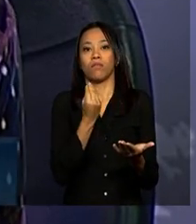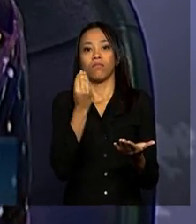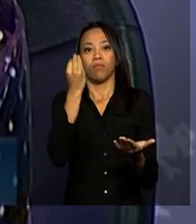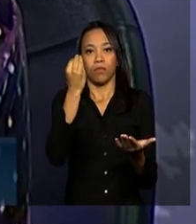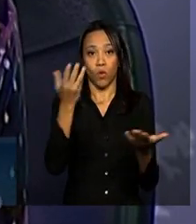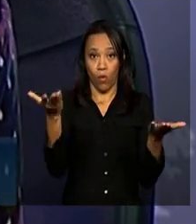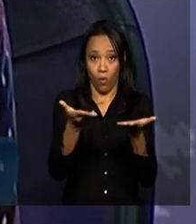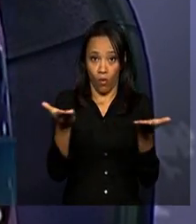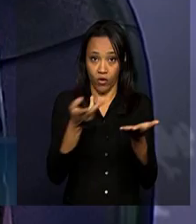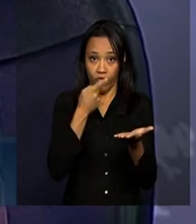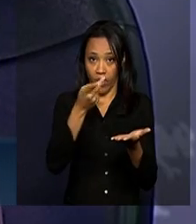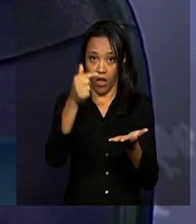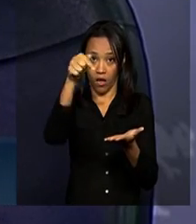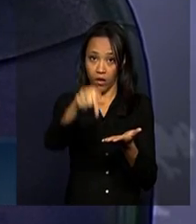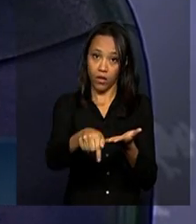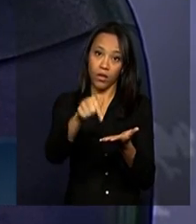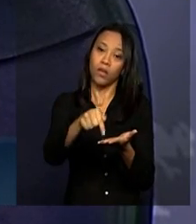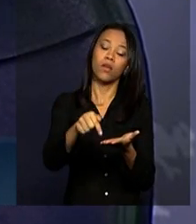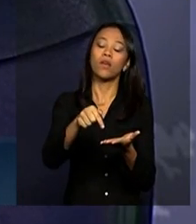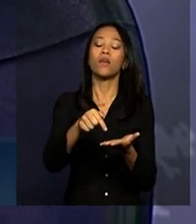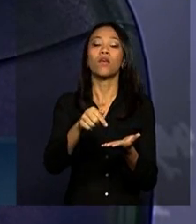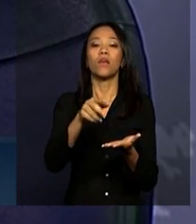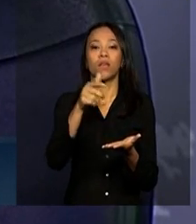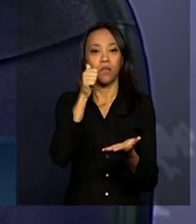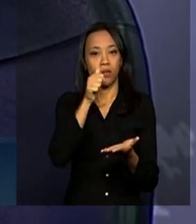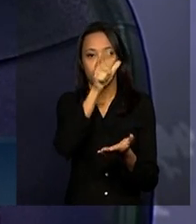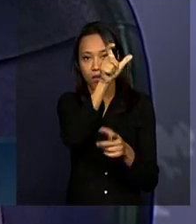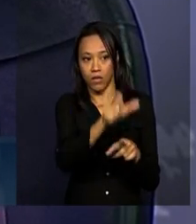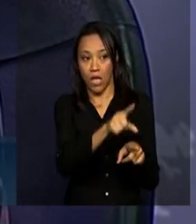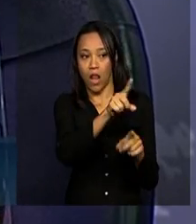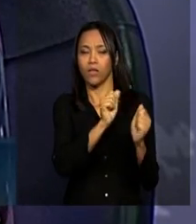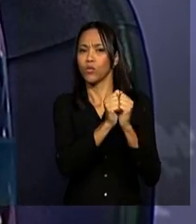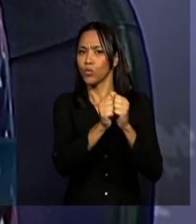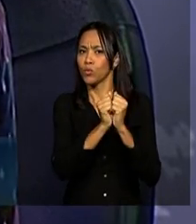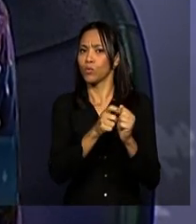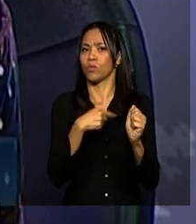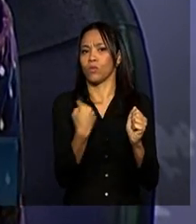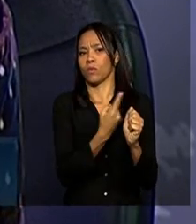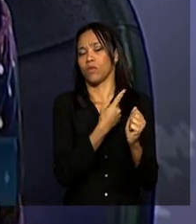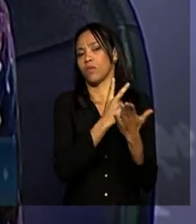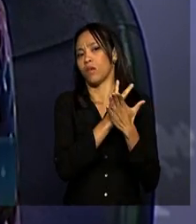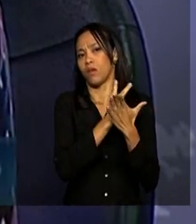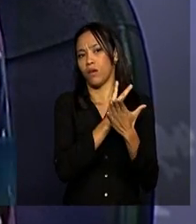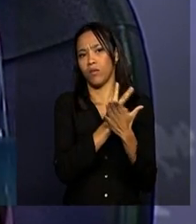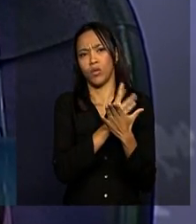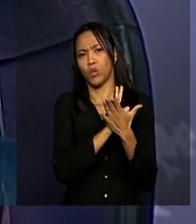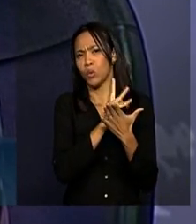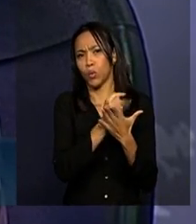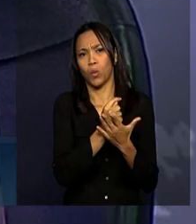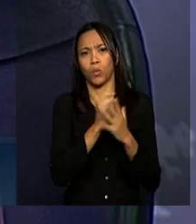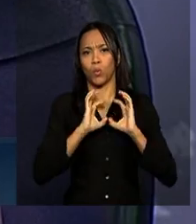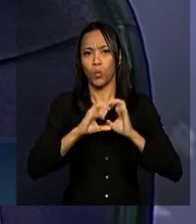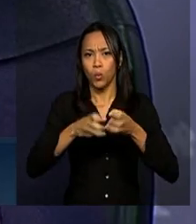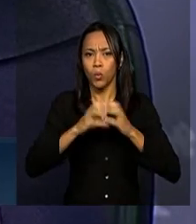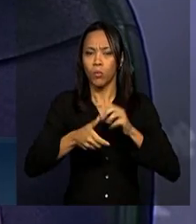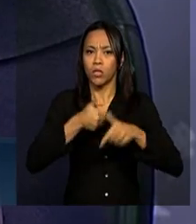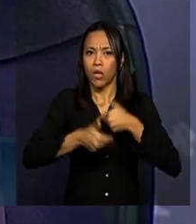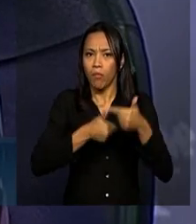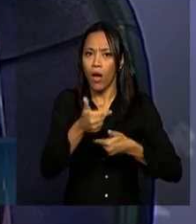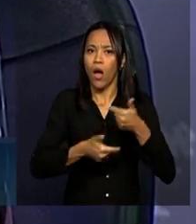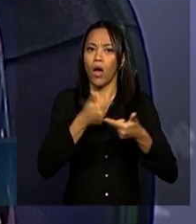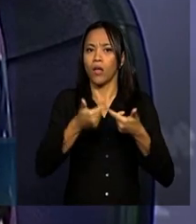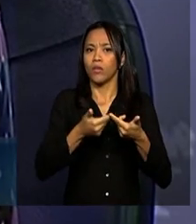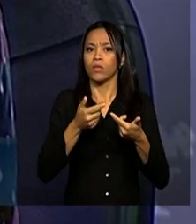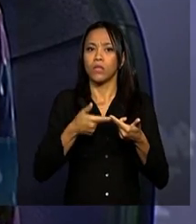Rosângela, dizer que você está presente. Você esteve presente em todo o grupo de trabalho